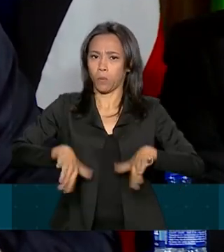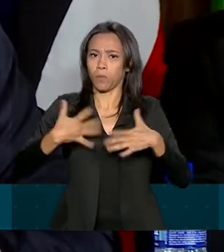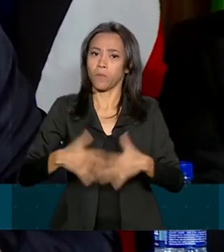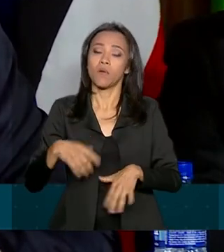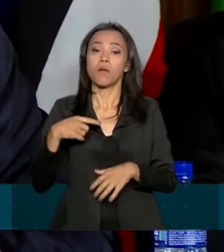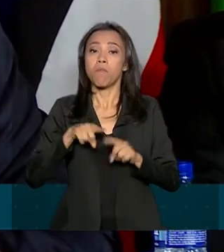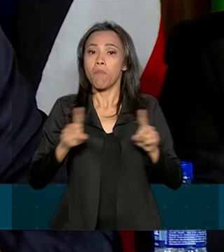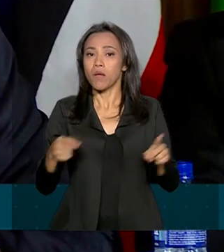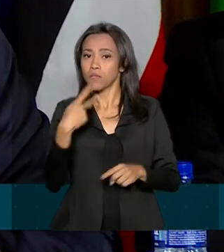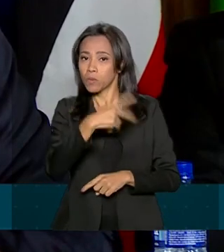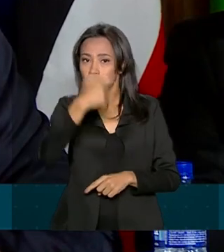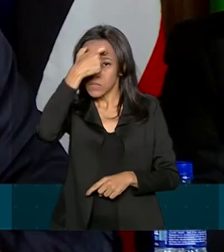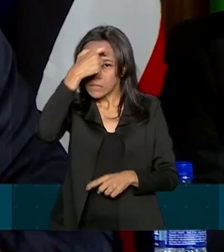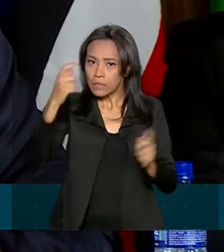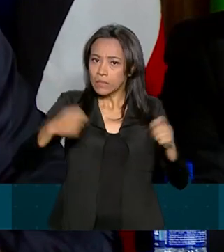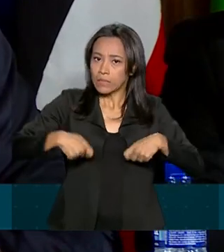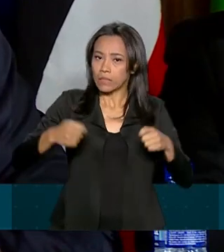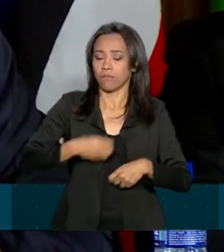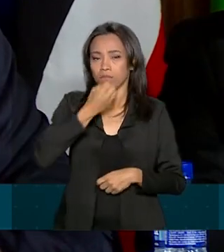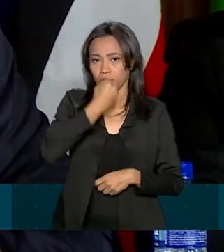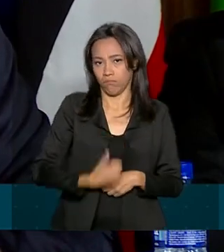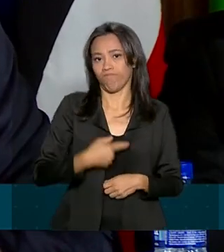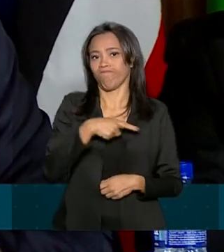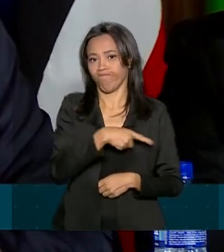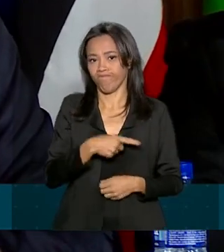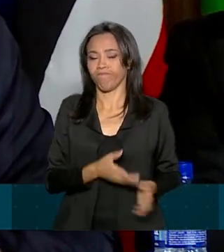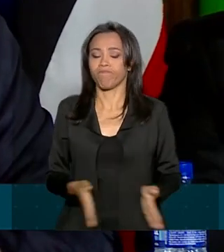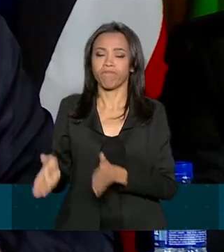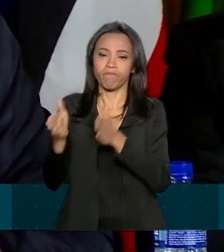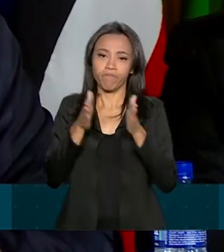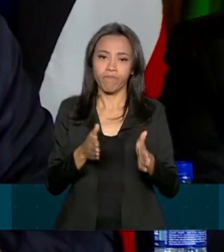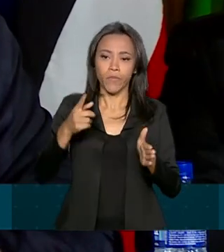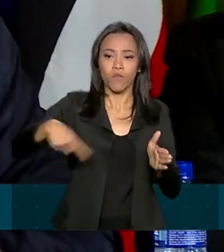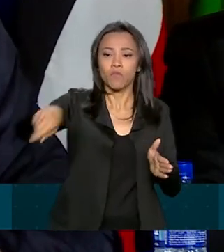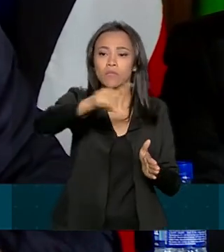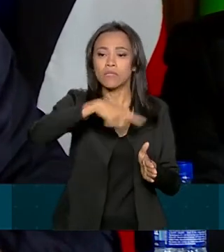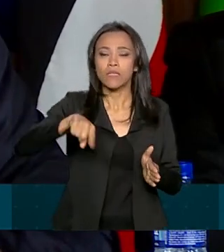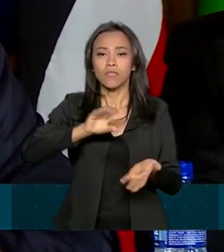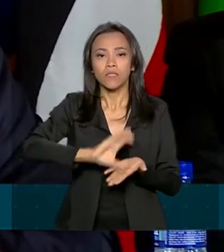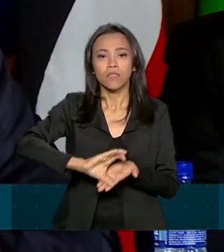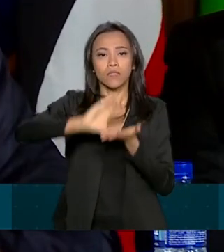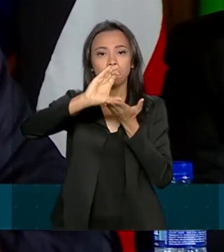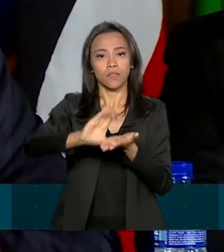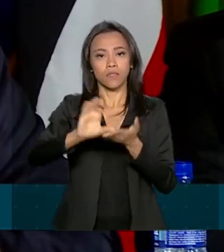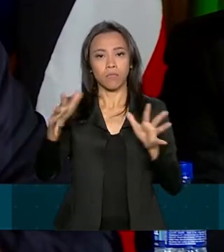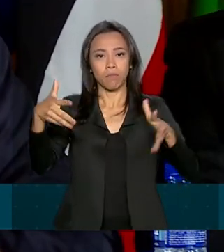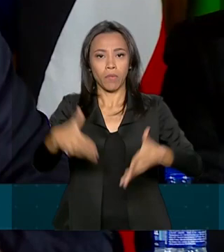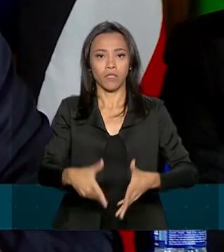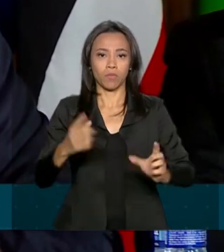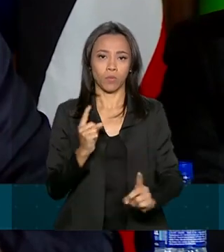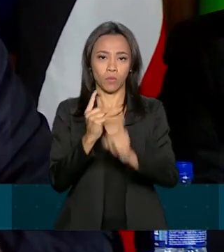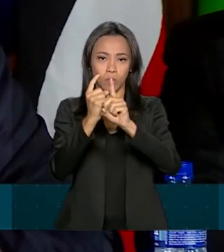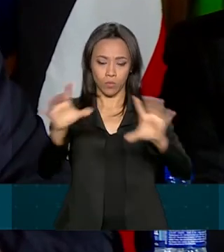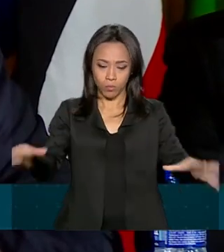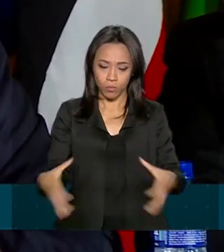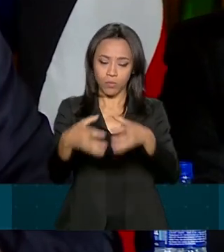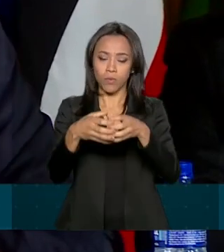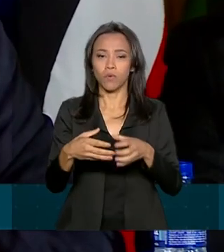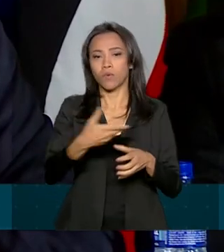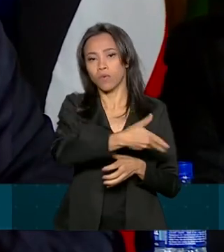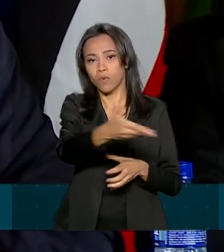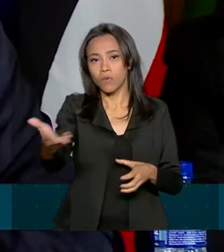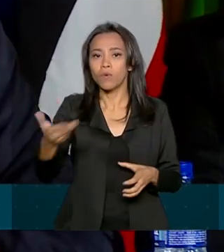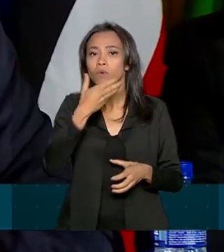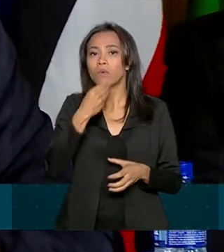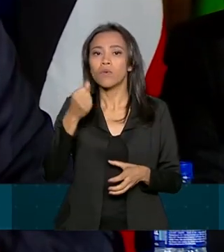também é muito grande. Senhores conselheiros da Sudene, senhoras e senhores,